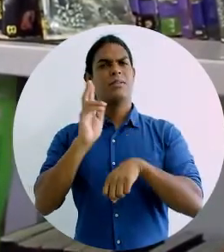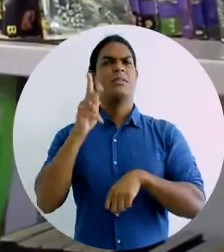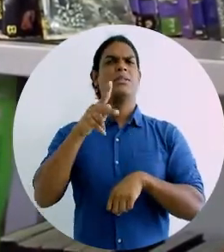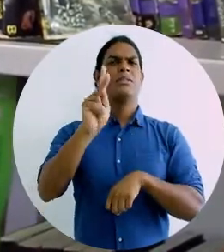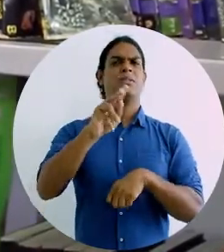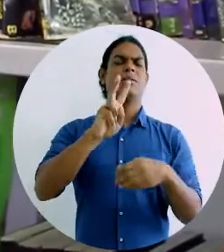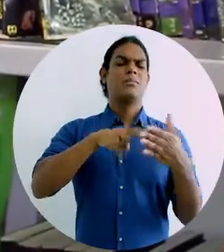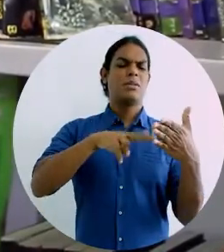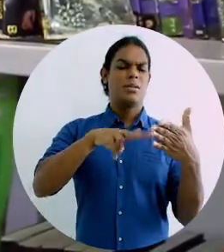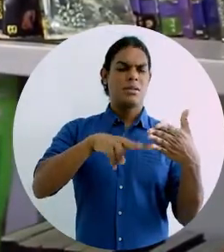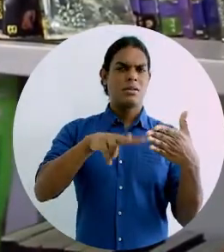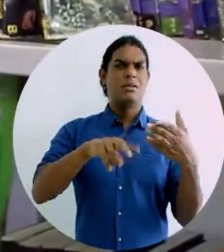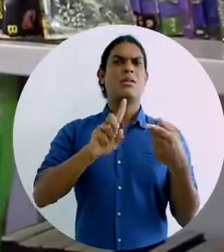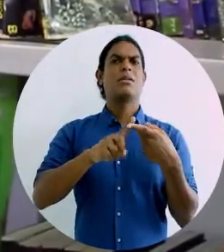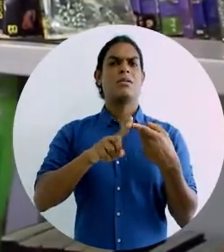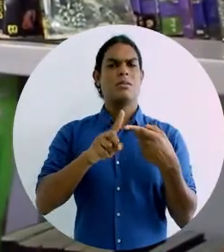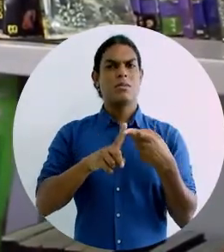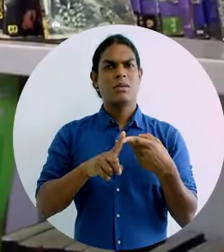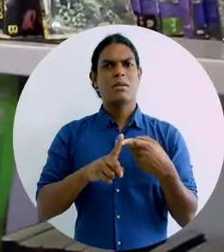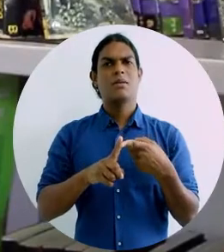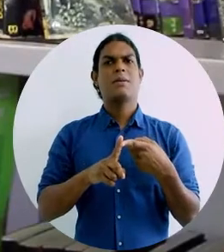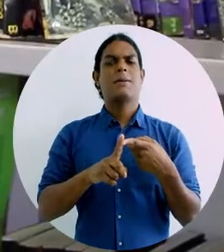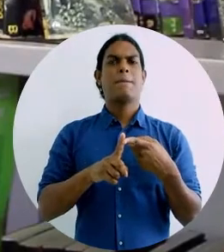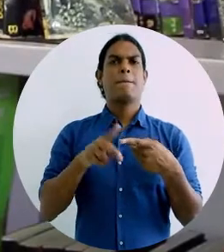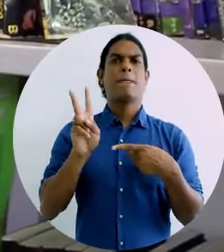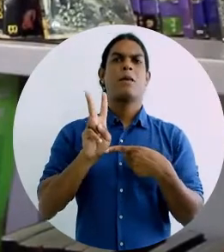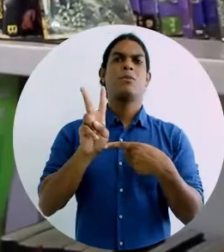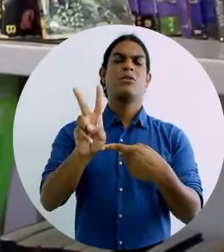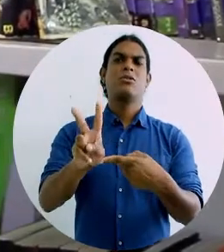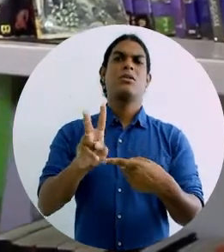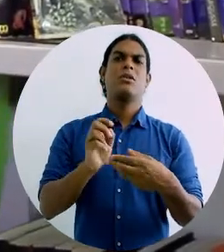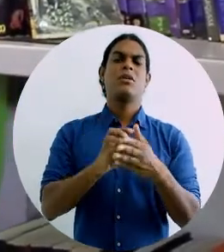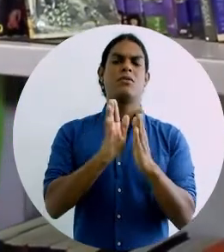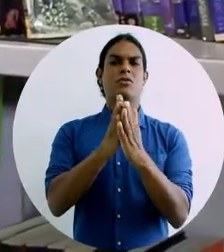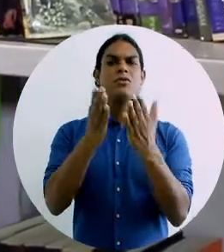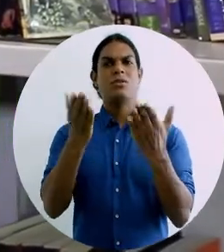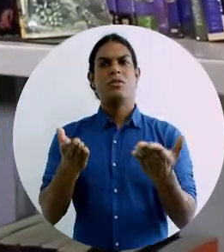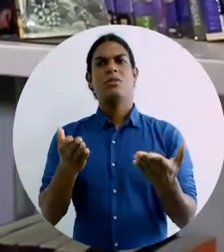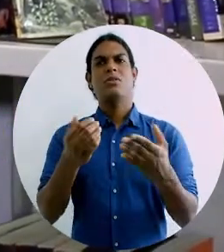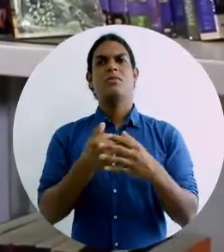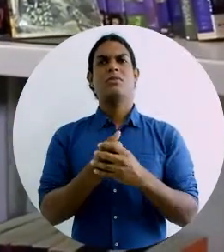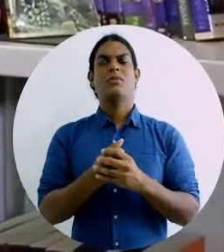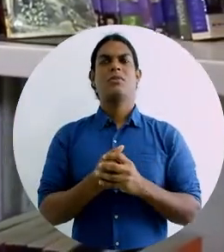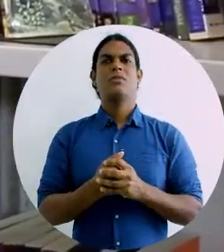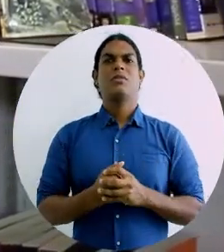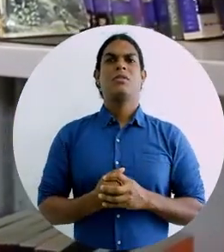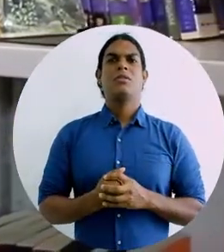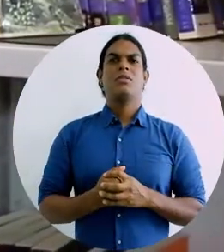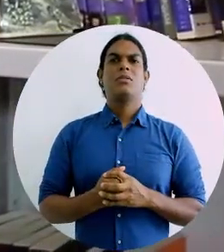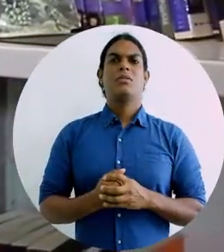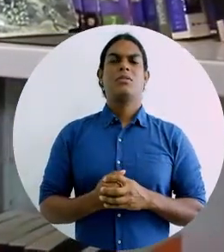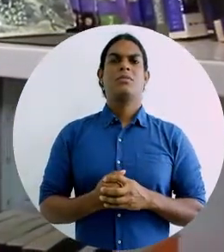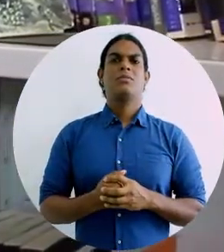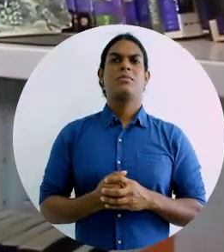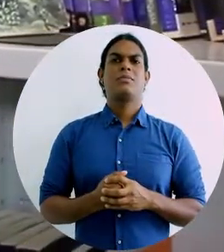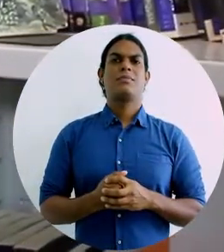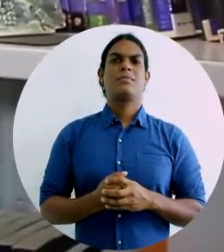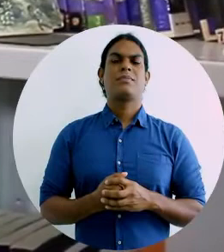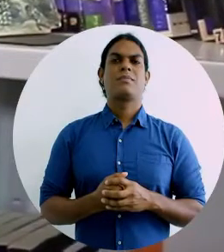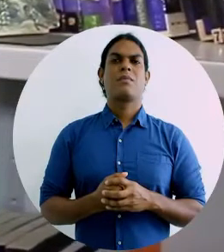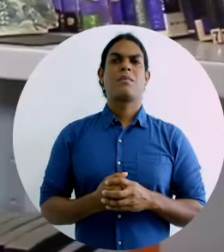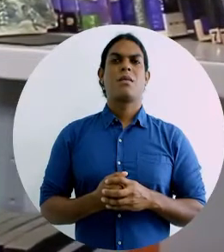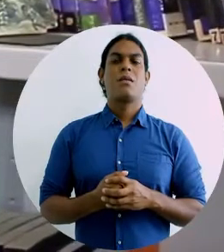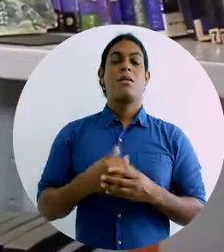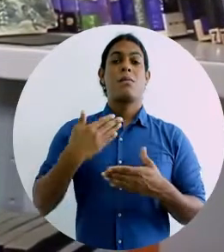emprestados com eles, o processo de empréstimo nos quartos funciona assim: nós deixamos um material, os livros emprestados, na semana